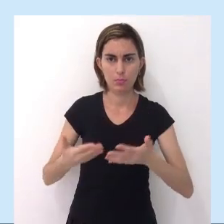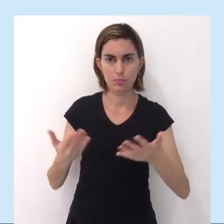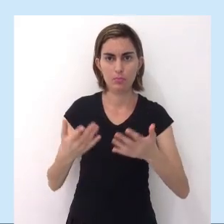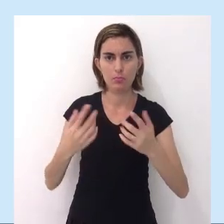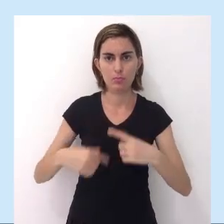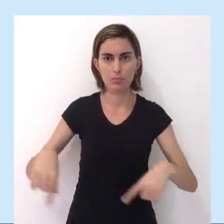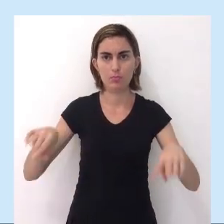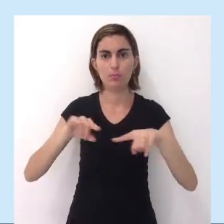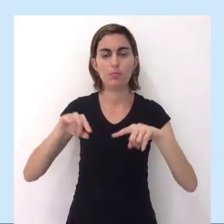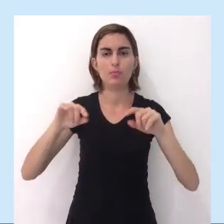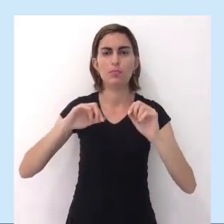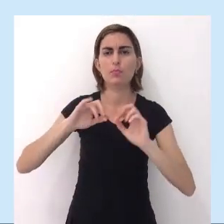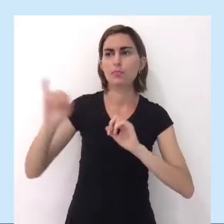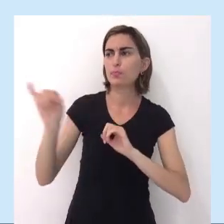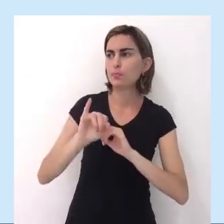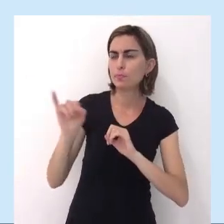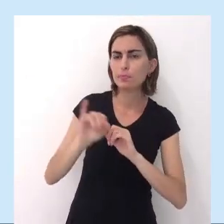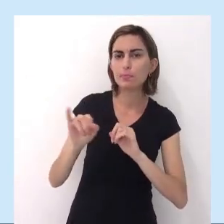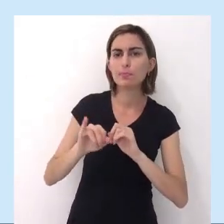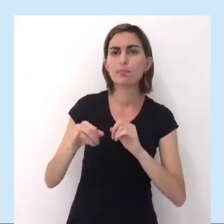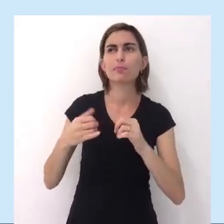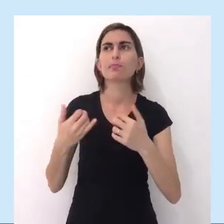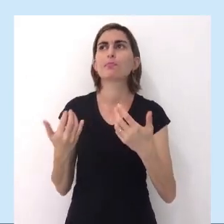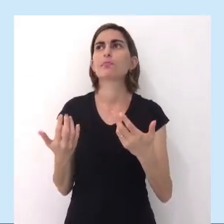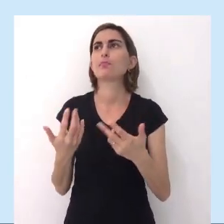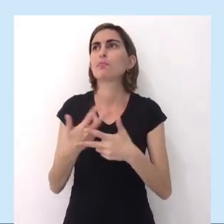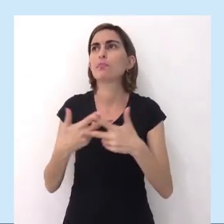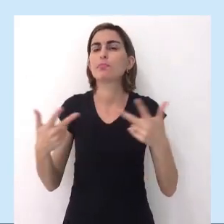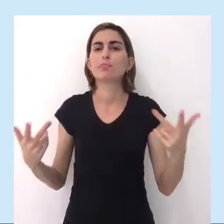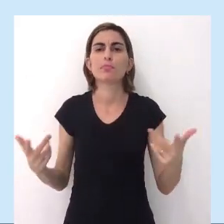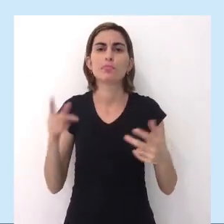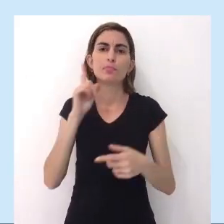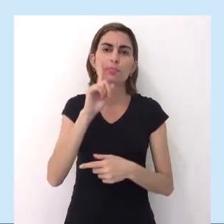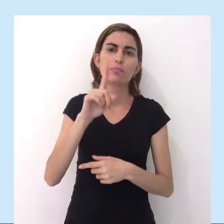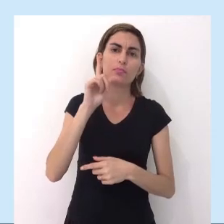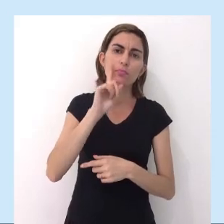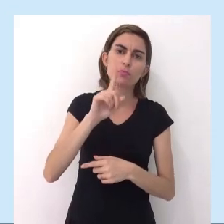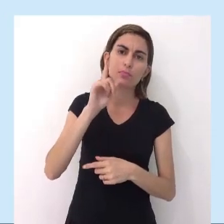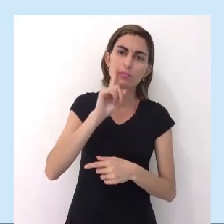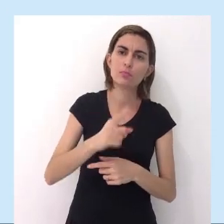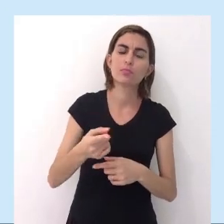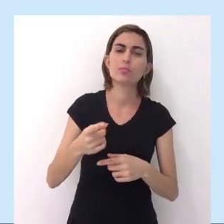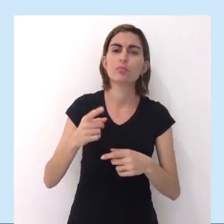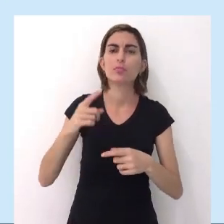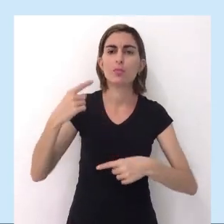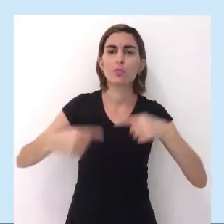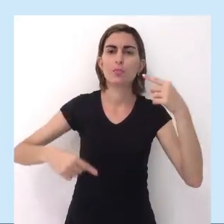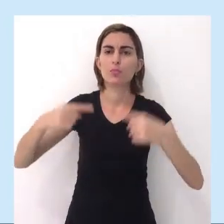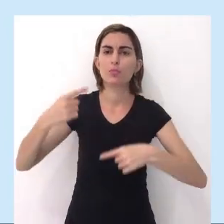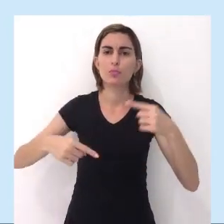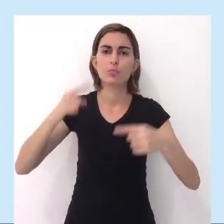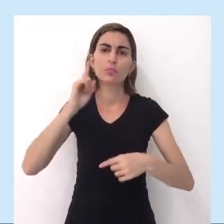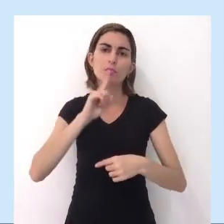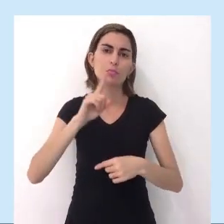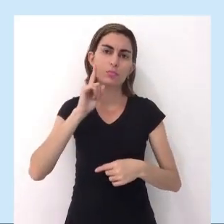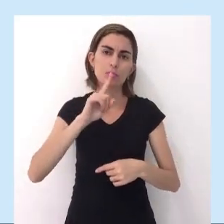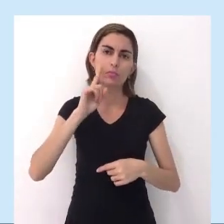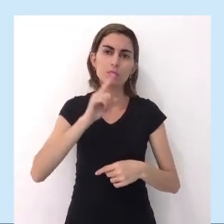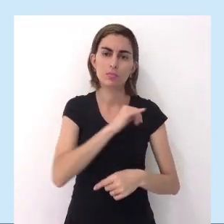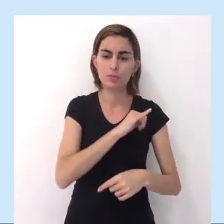pouquinho sobre o cenário internacional, tendo em vista os Estados Unidos, tá? Vamos tratar a política dos Estados